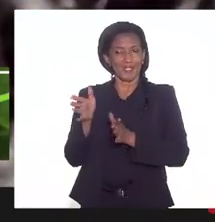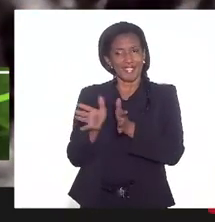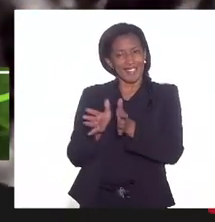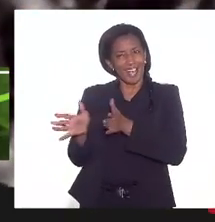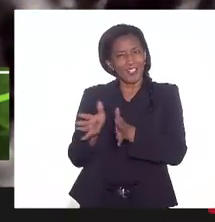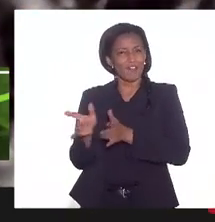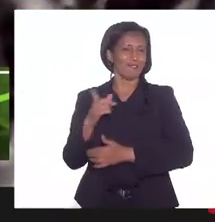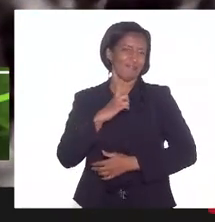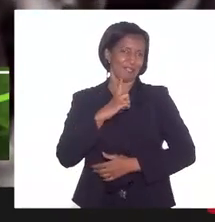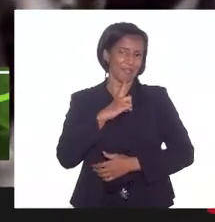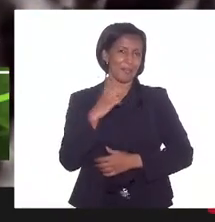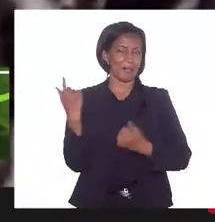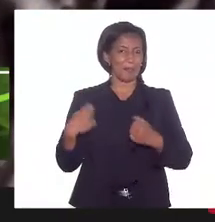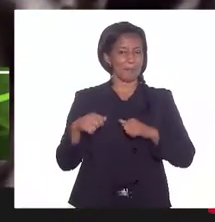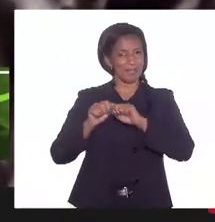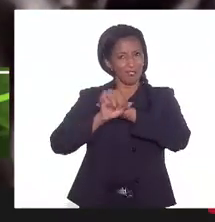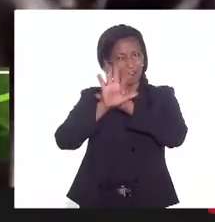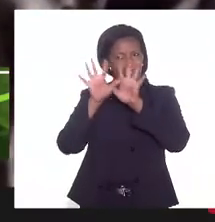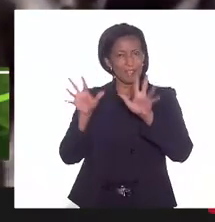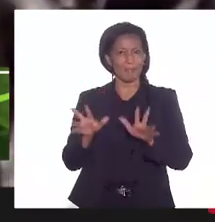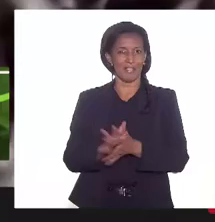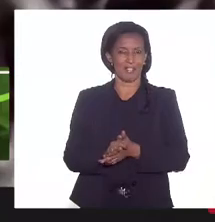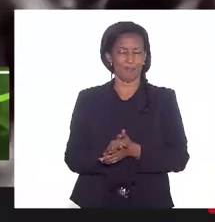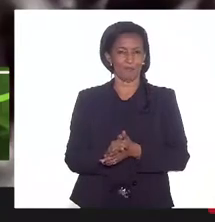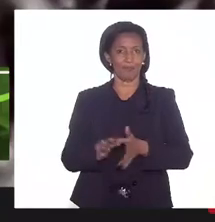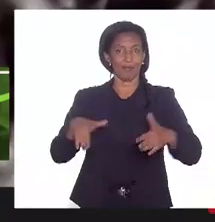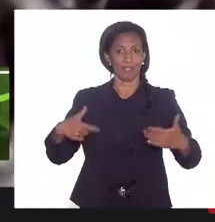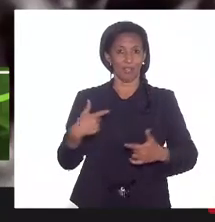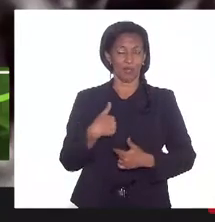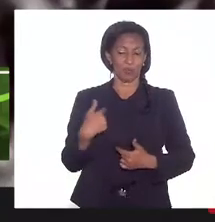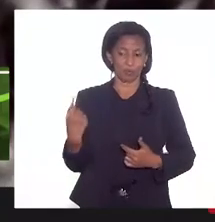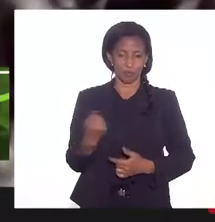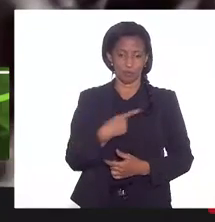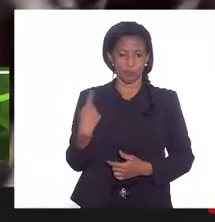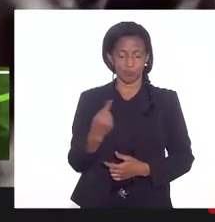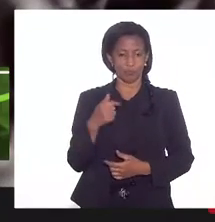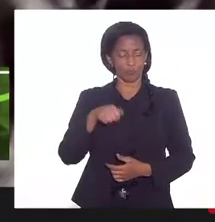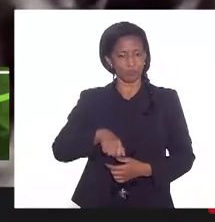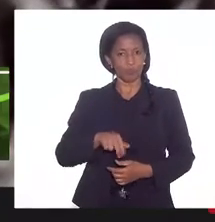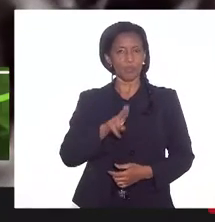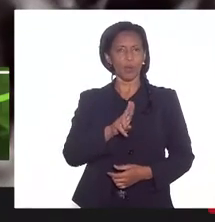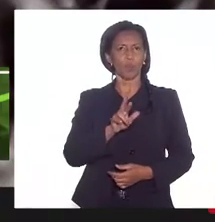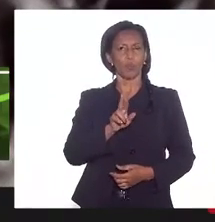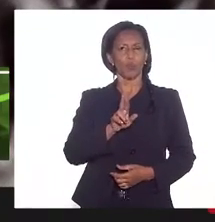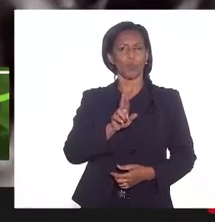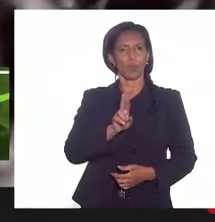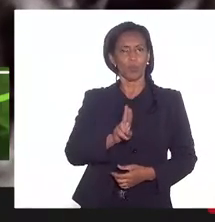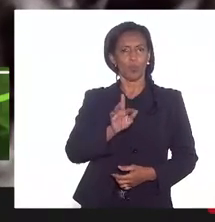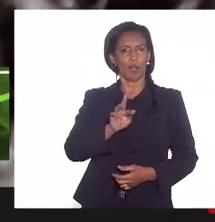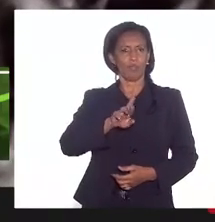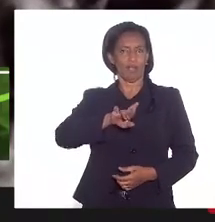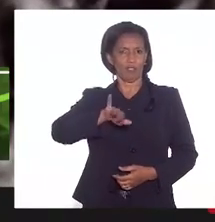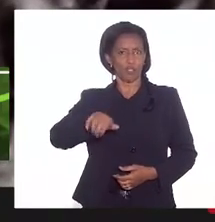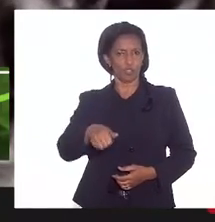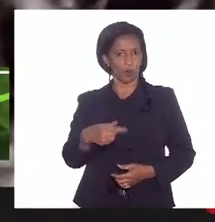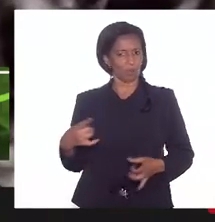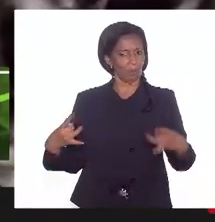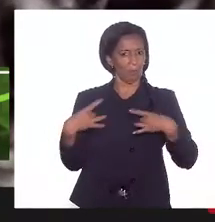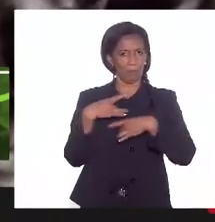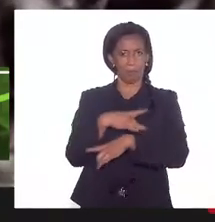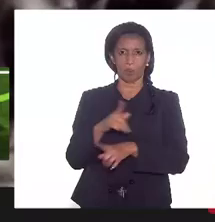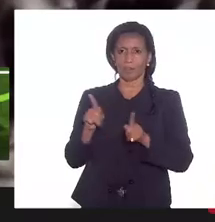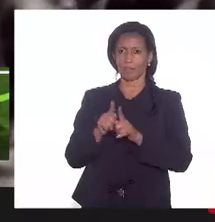eu acho que precisa e de visibilidade então é isso estamos aqui também a pró-reitoria de extensão da UFJ tá à disposição pra gente levar